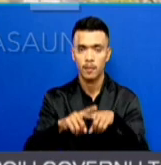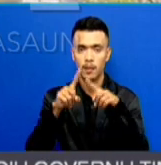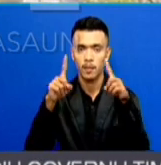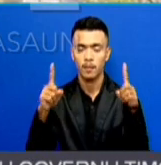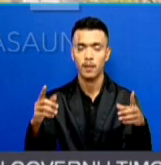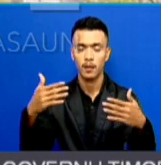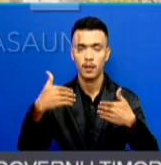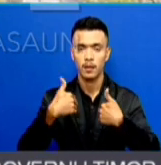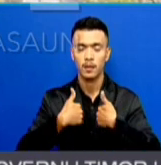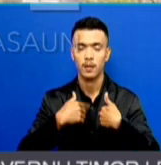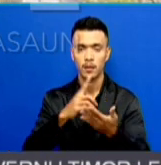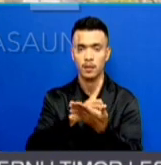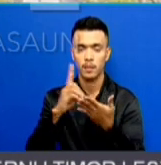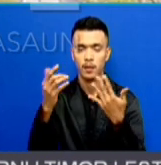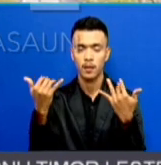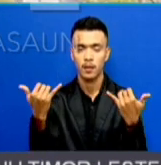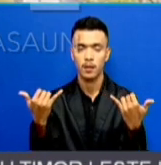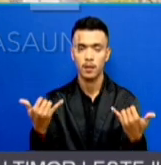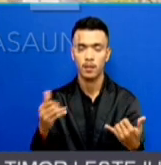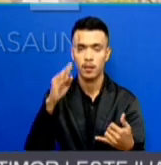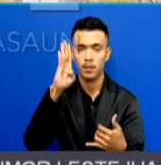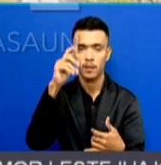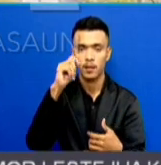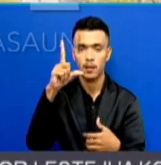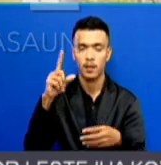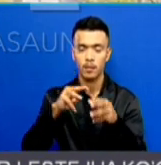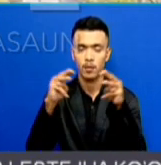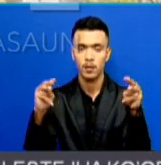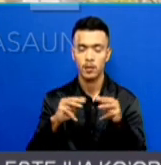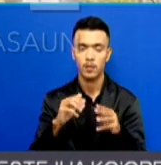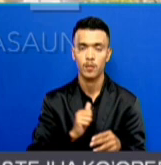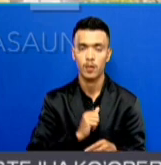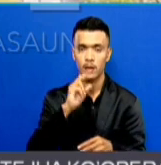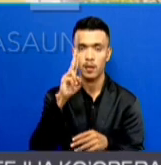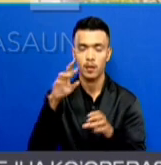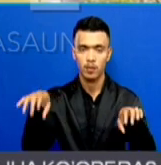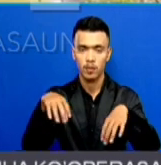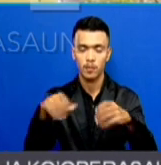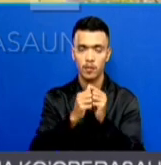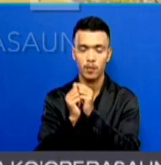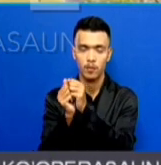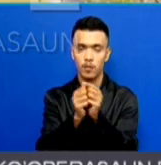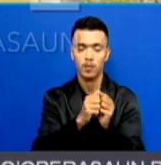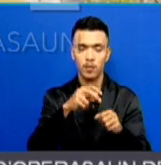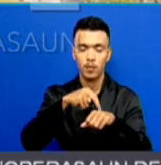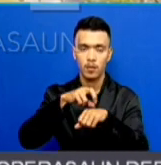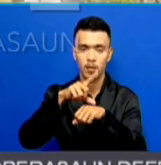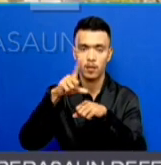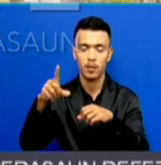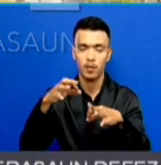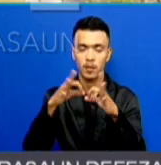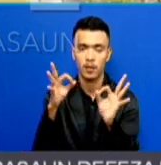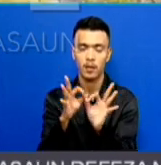ia semana ne laro fin lais ne. TLP Municipio Aileu, halo Servicio Amuto con Sira Nacional, Sira Consega, mai halo no mantensa un bien.